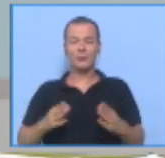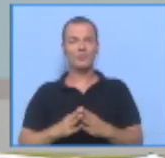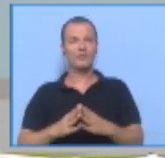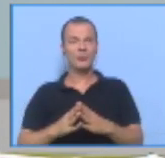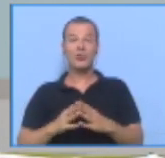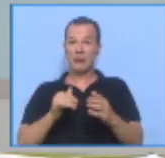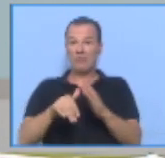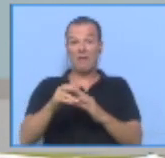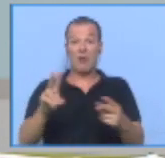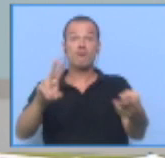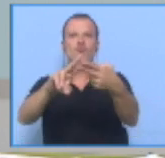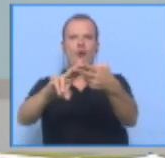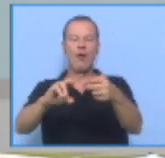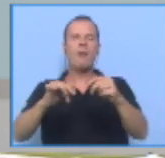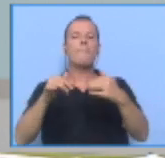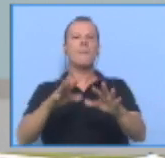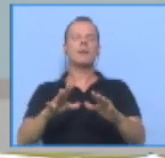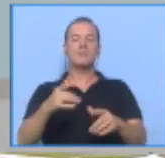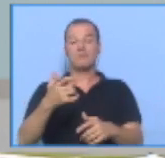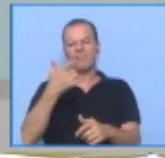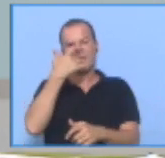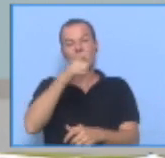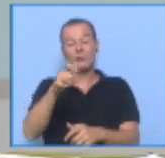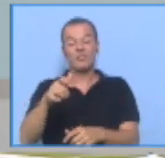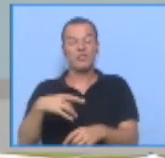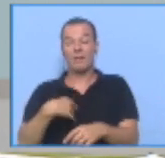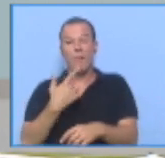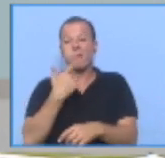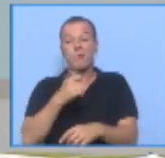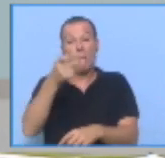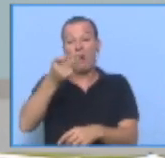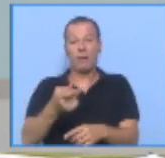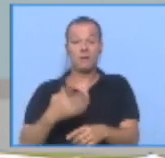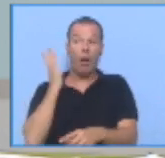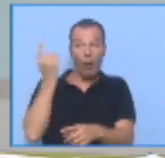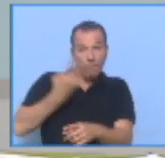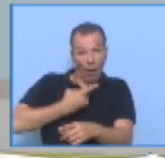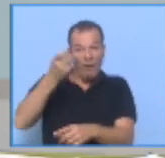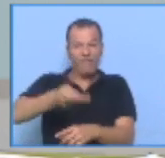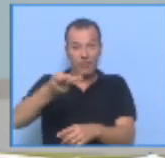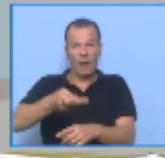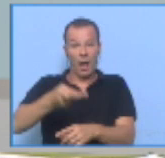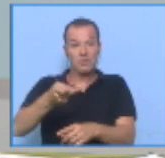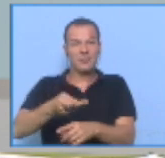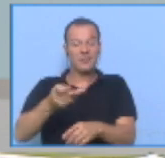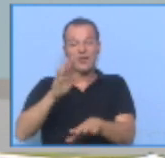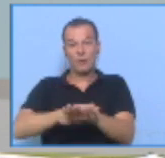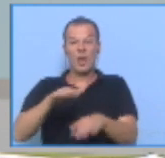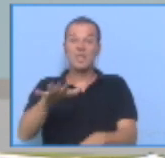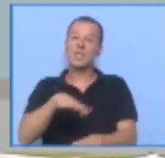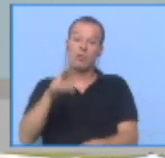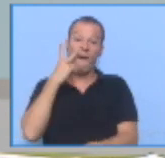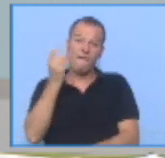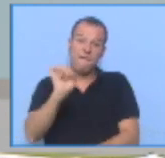vamos cruzar. Isso para aqueles que infelizmente não é possível sair do lugar e deixar as rotinas porque a situação da vida em que